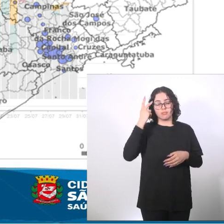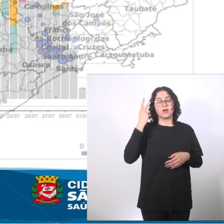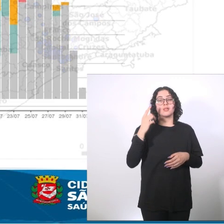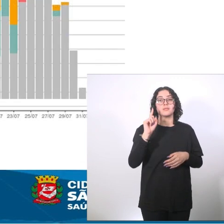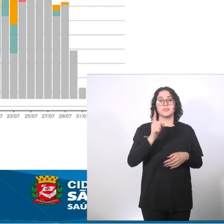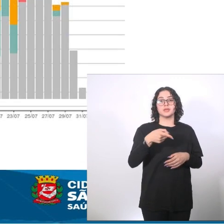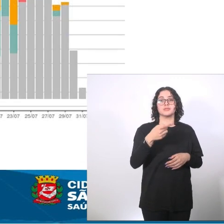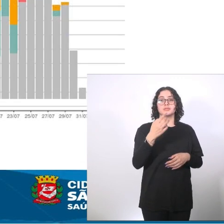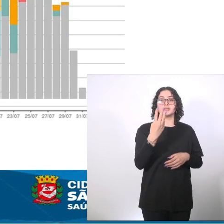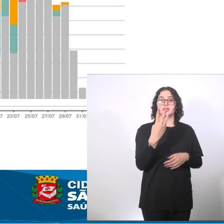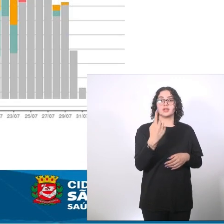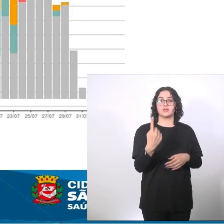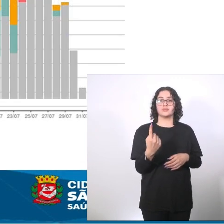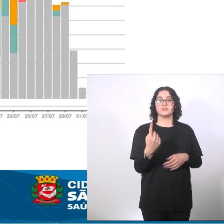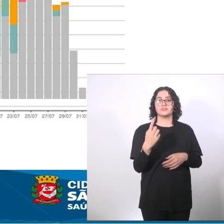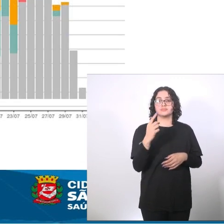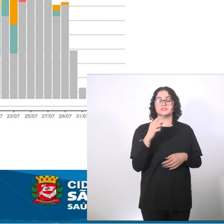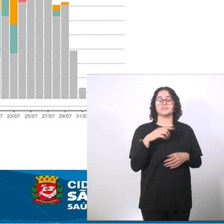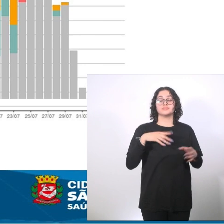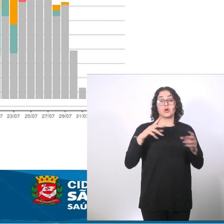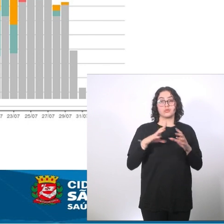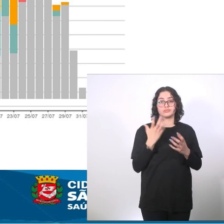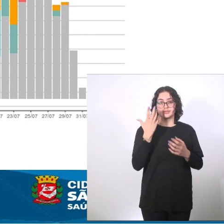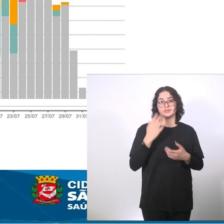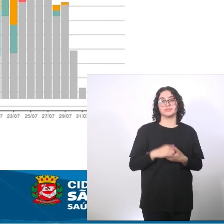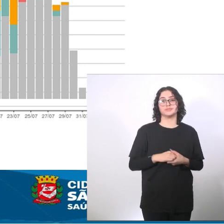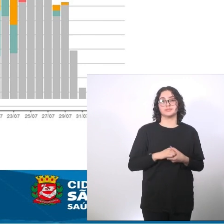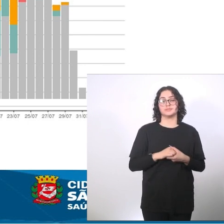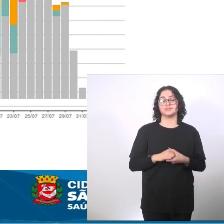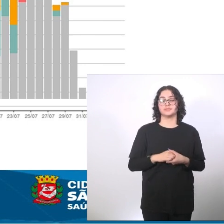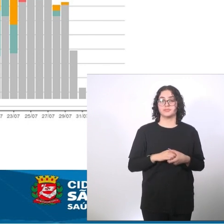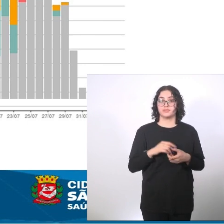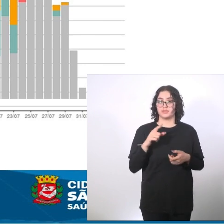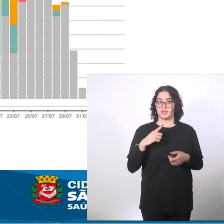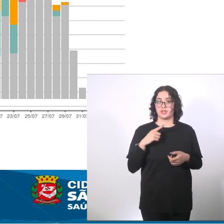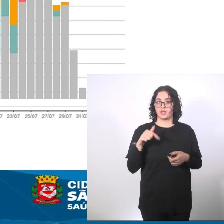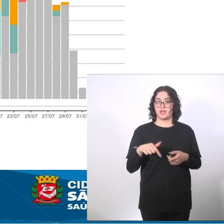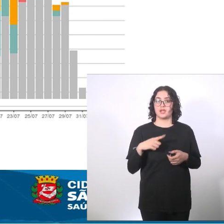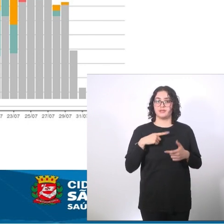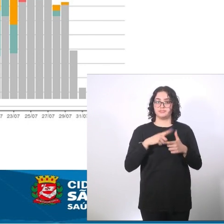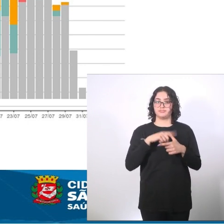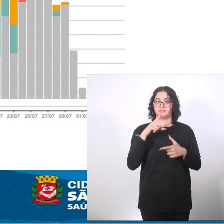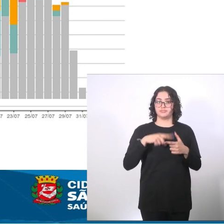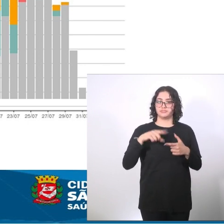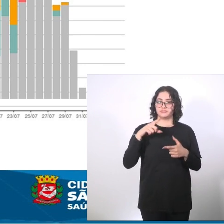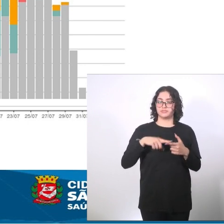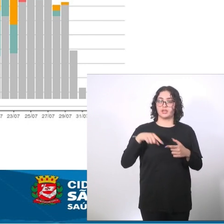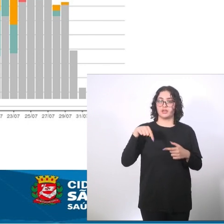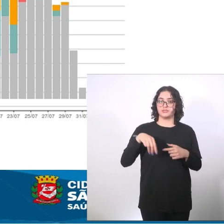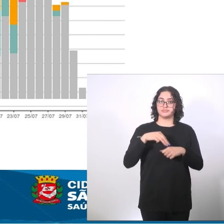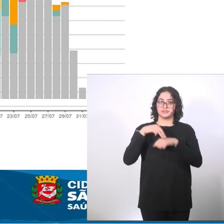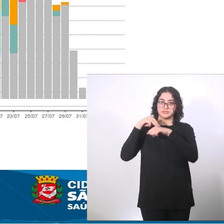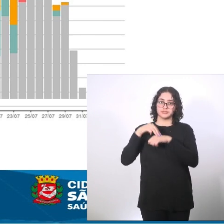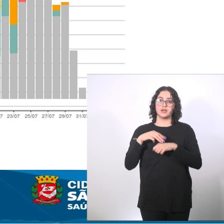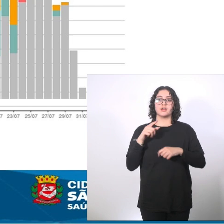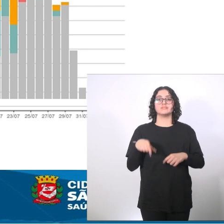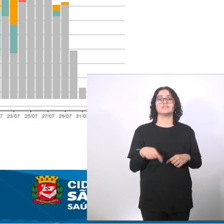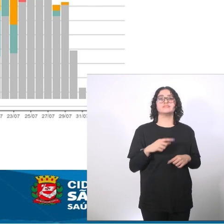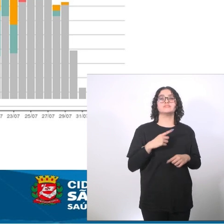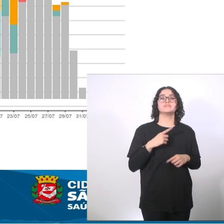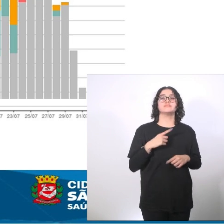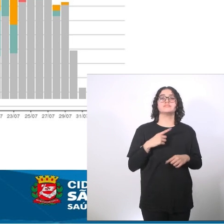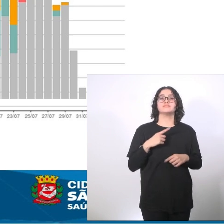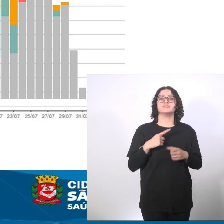Aqui estão os nossos dados do município, O último levantamento